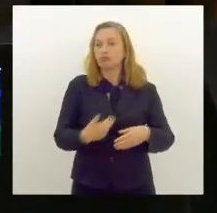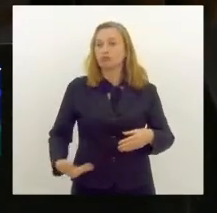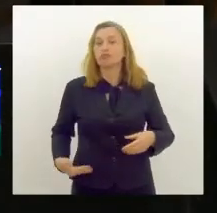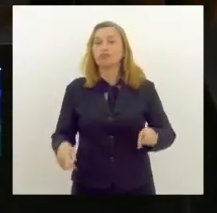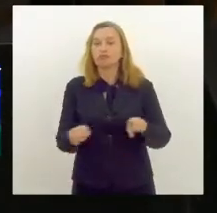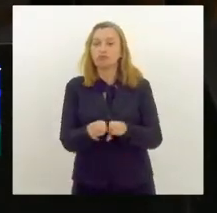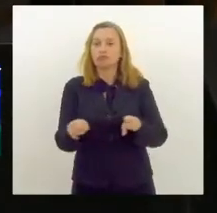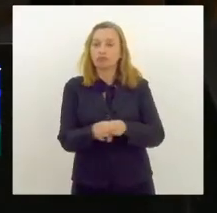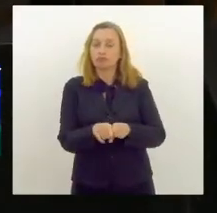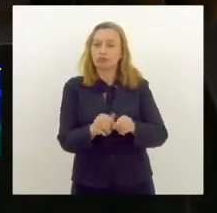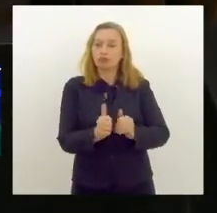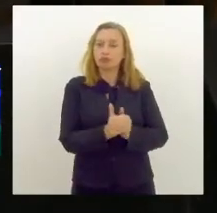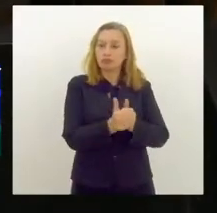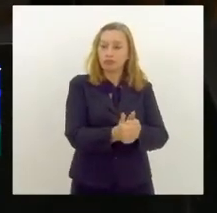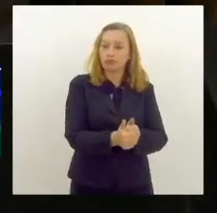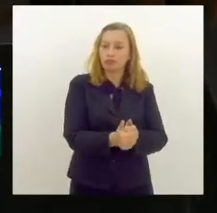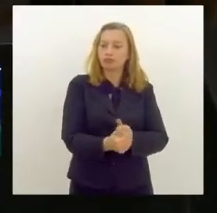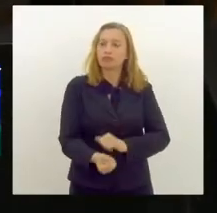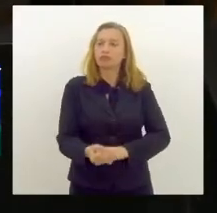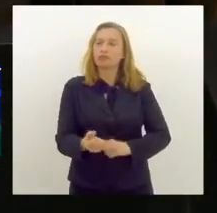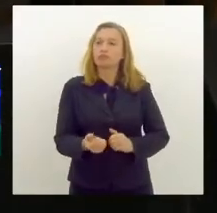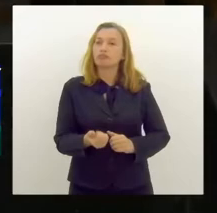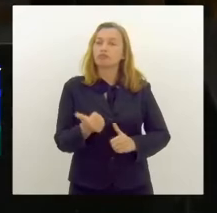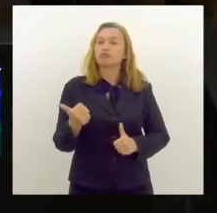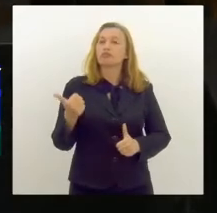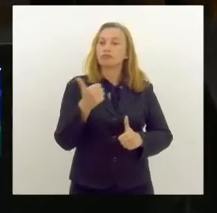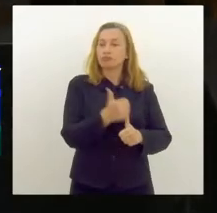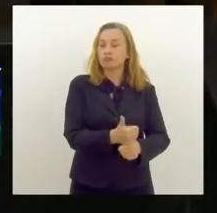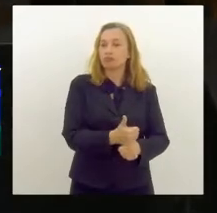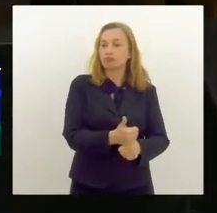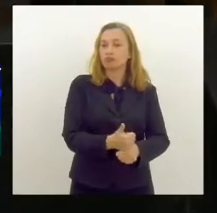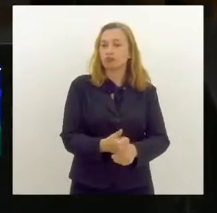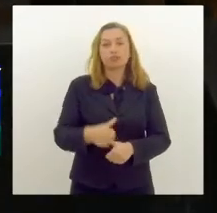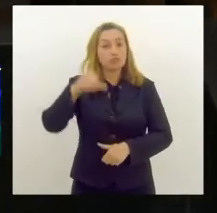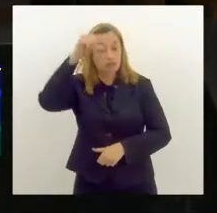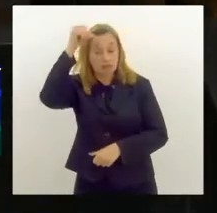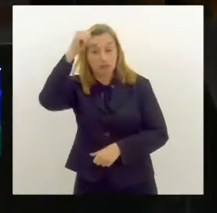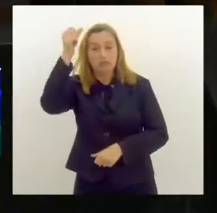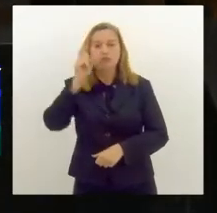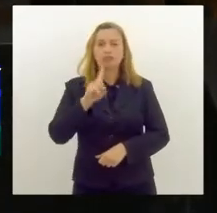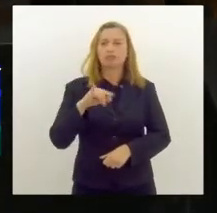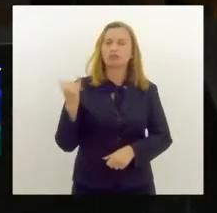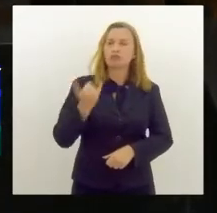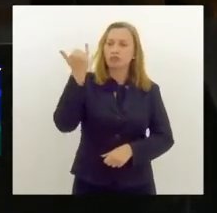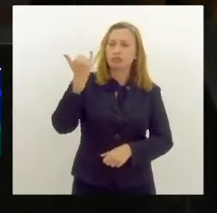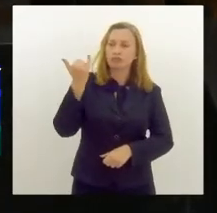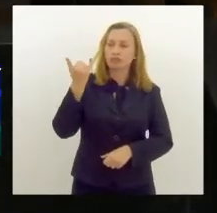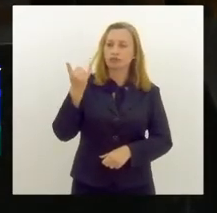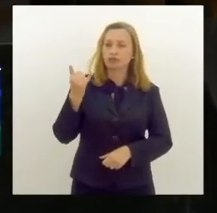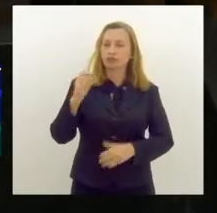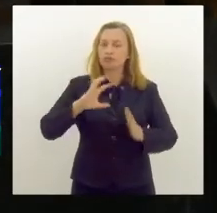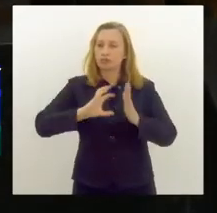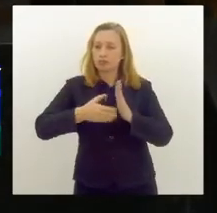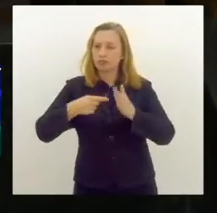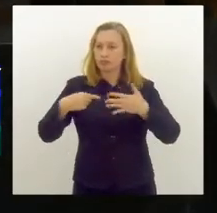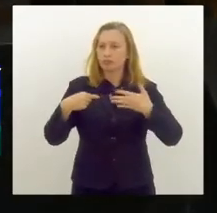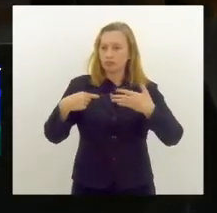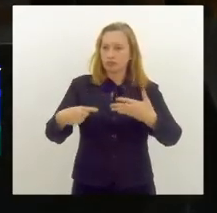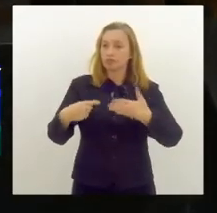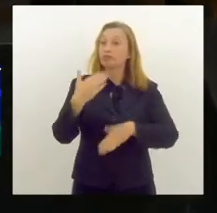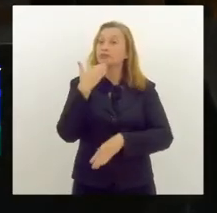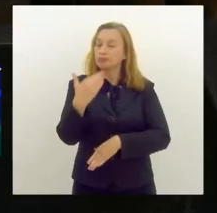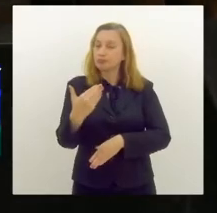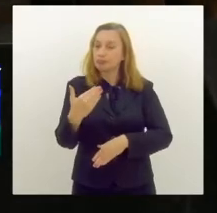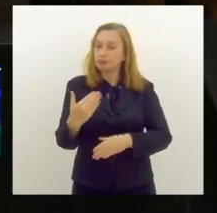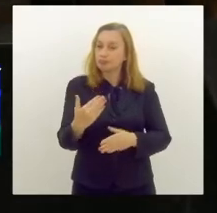vice, governador atual, governador Cláudio Castro. É importante dizer que a bancada do PSOL pediu